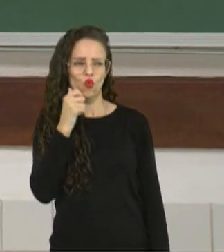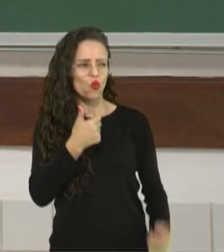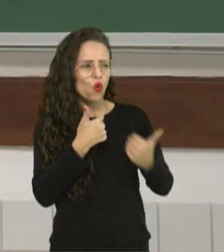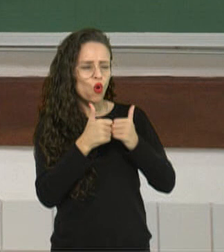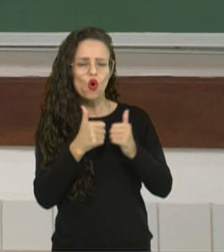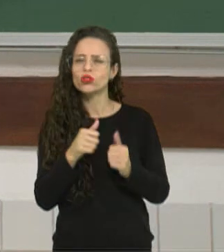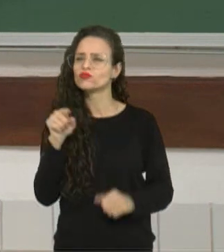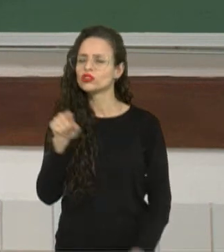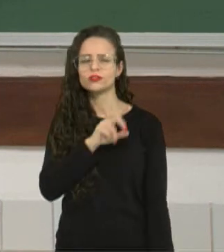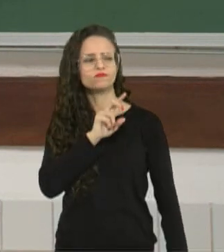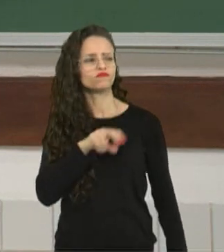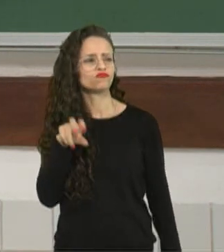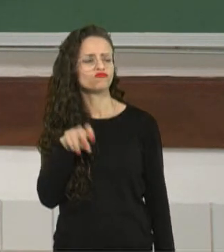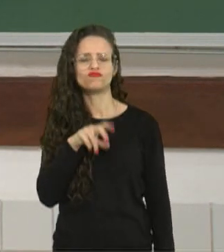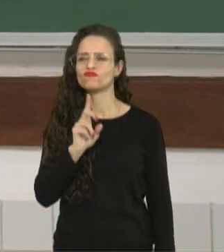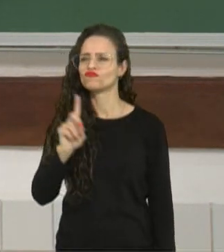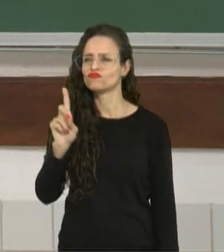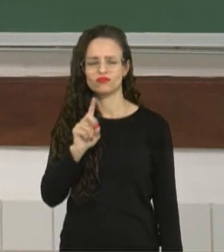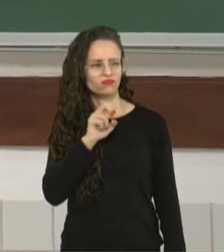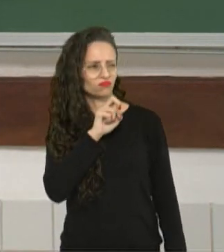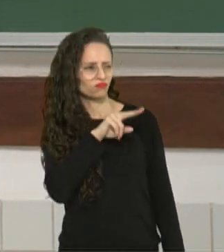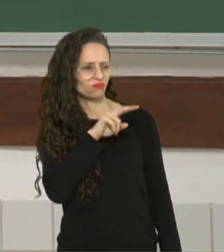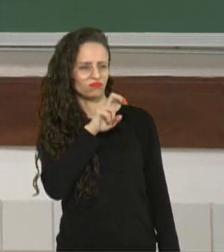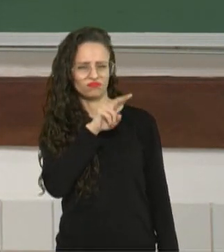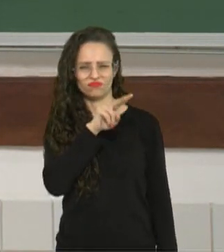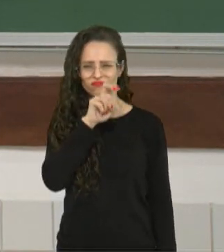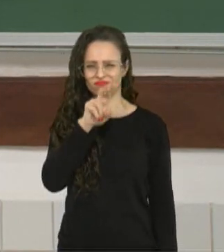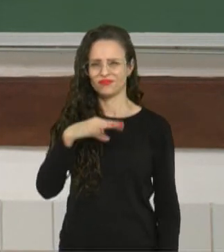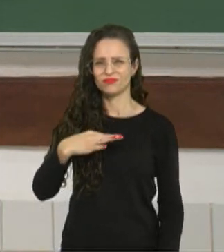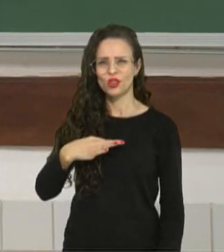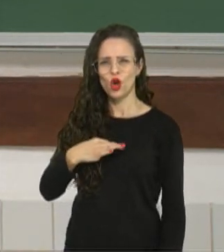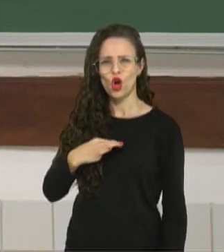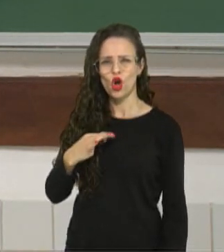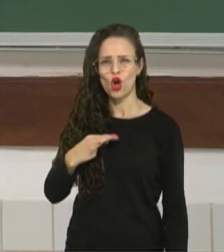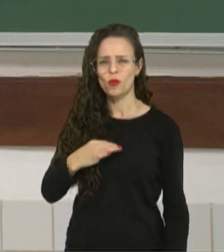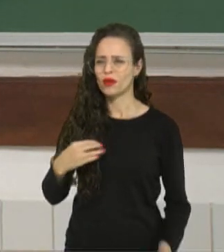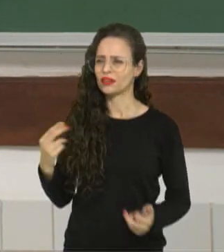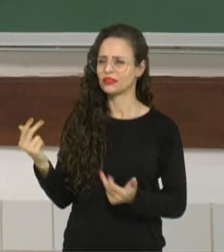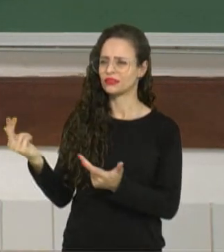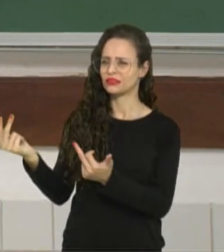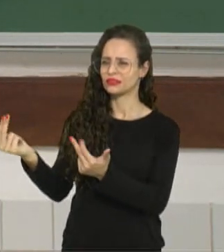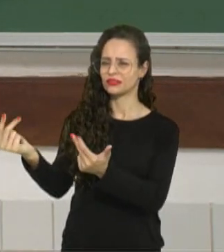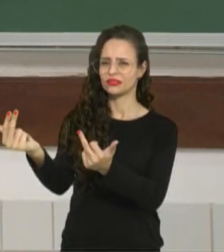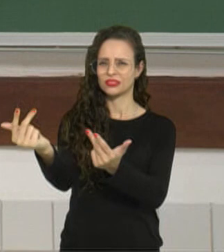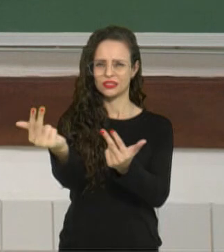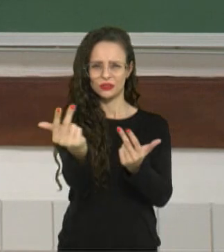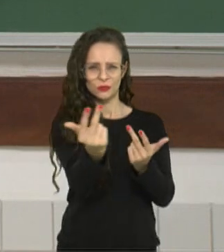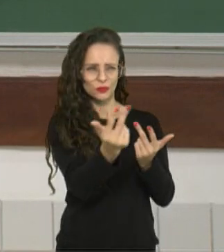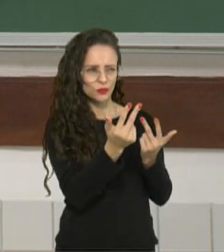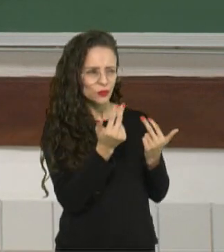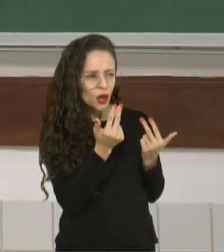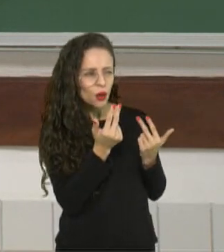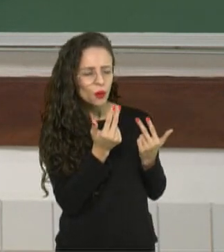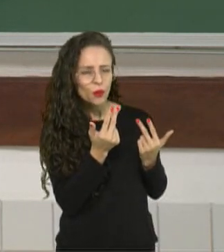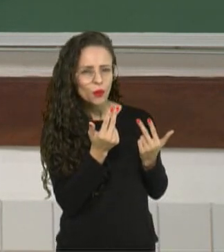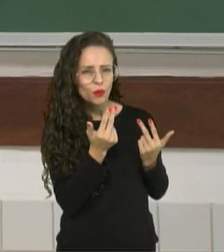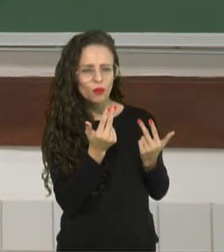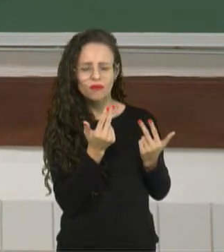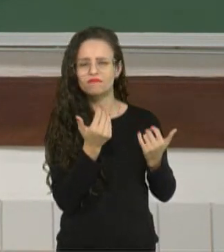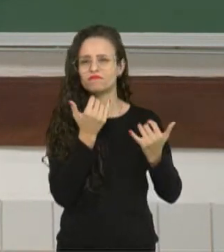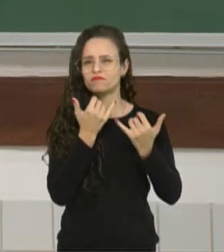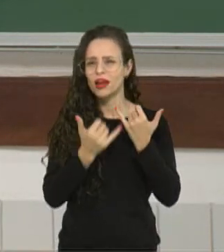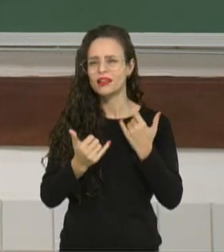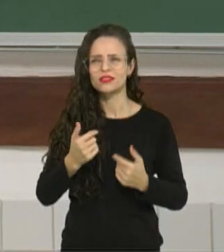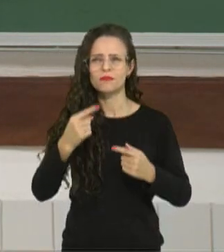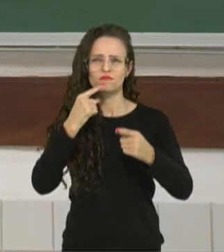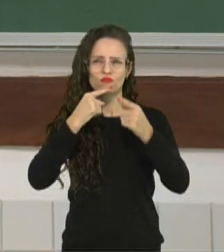está circulando em algum espaço, e parece que todo mundo se veste igual, parece que todo mundo consome as mesmas coisas, todo mundo ouve o mesmo tipo